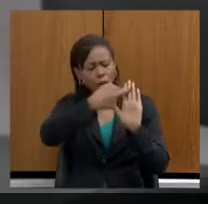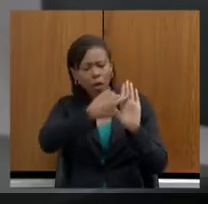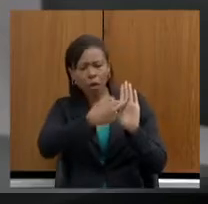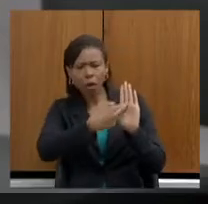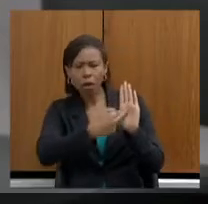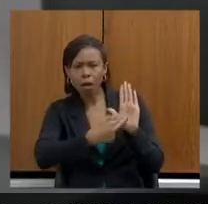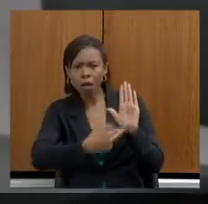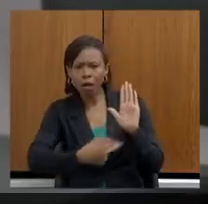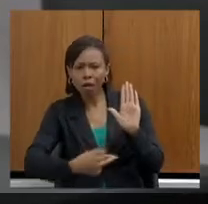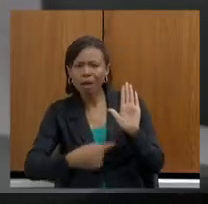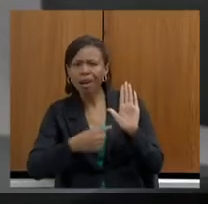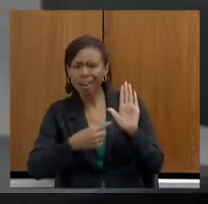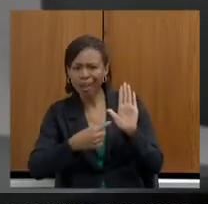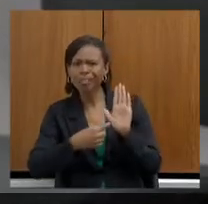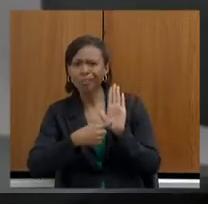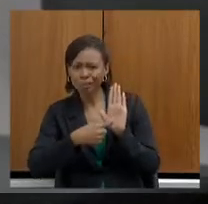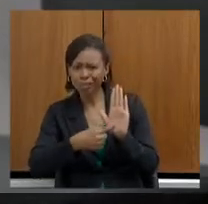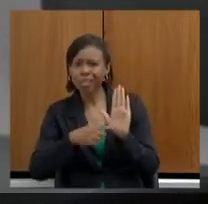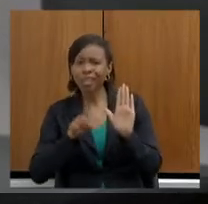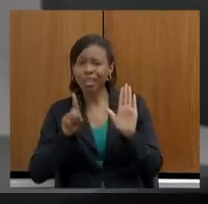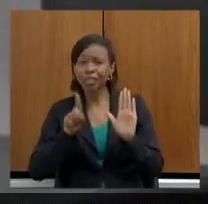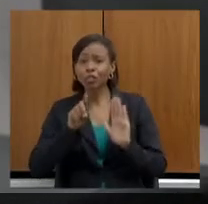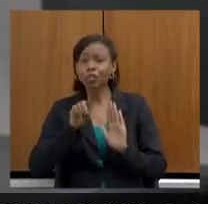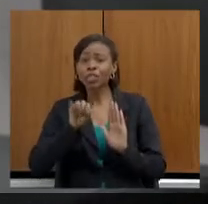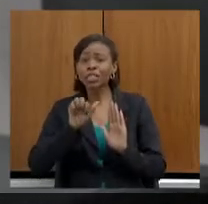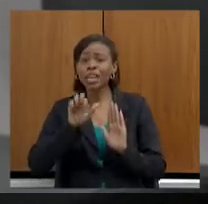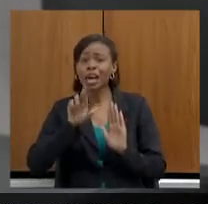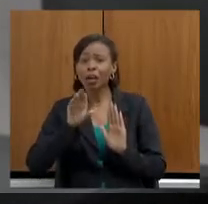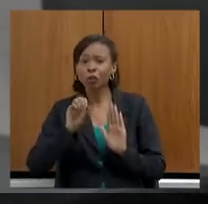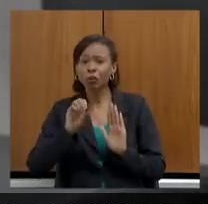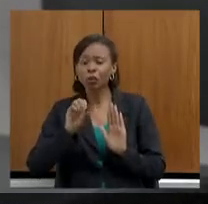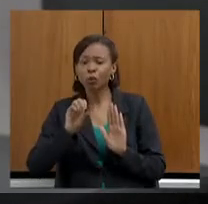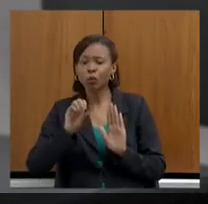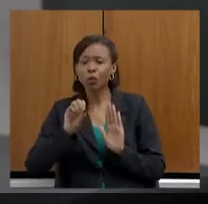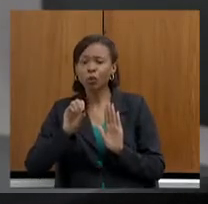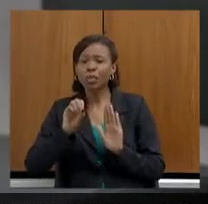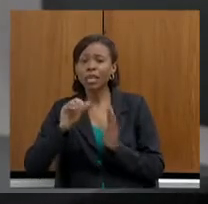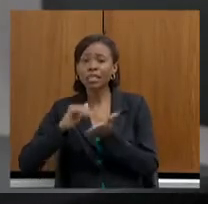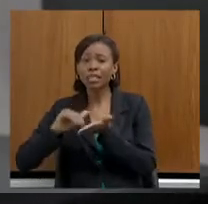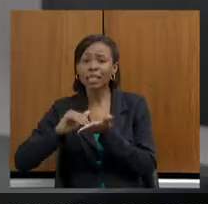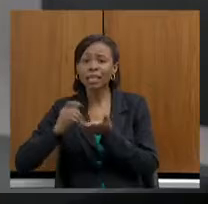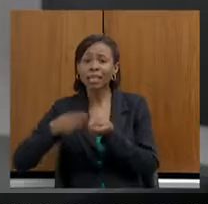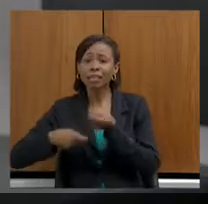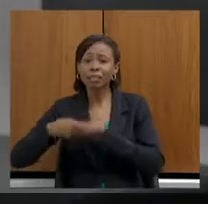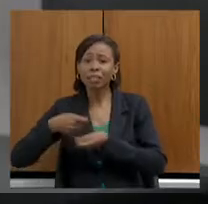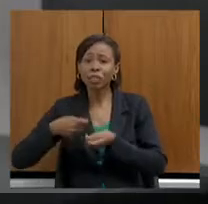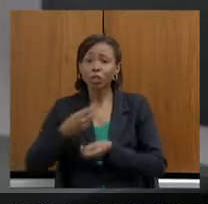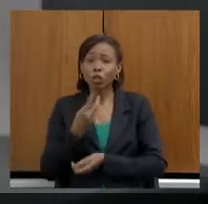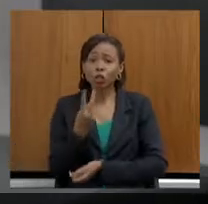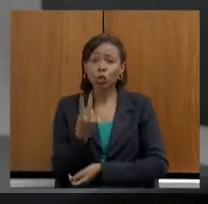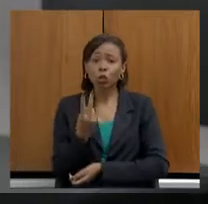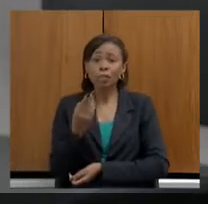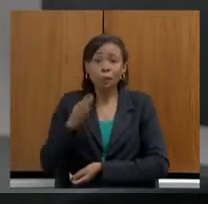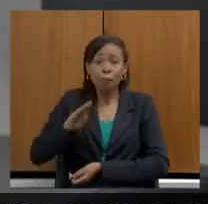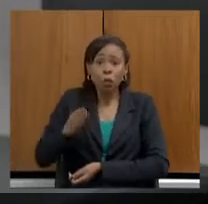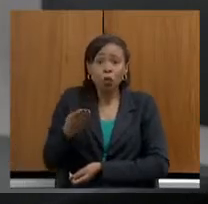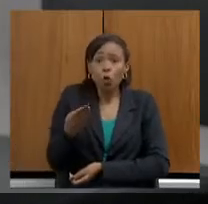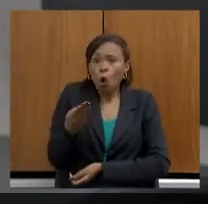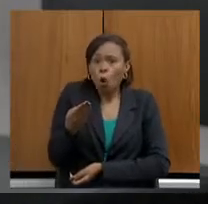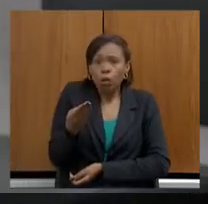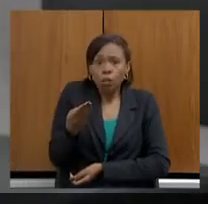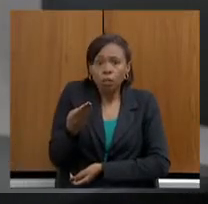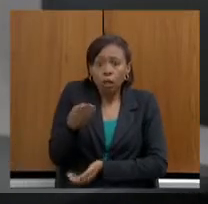no diário eletrônico da Secretaria de Estado da Fazenda São Dois Bilhões de reais agora salto Positivo